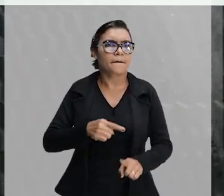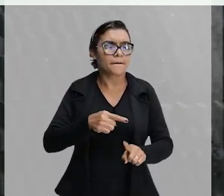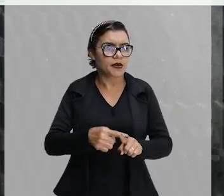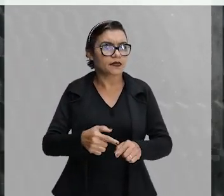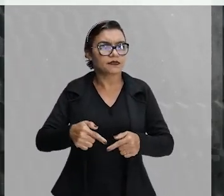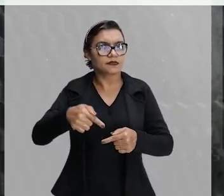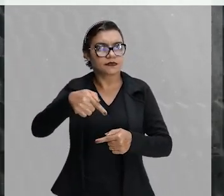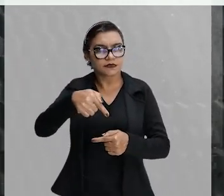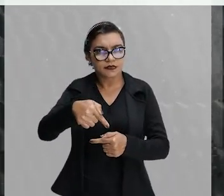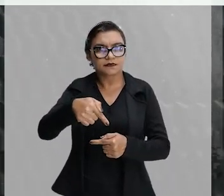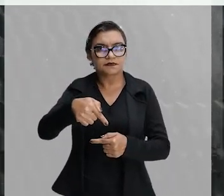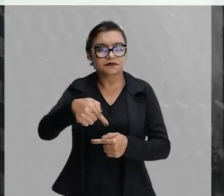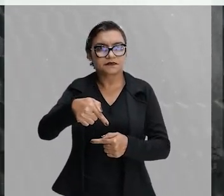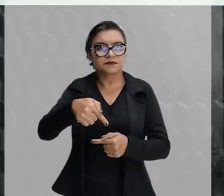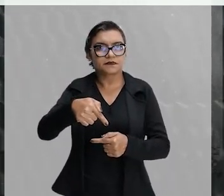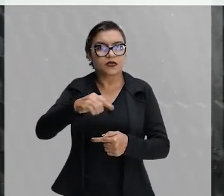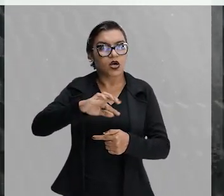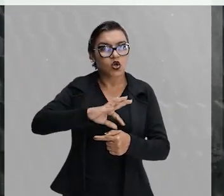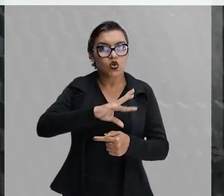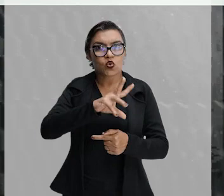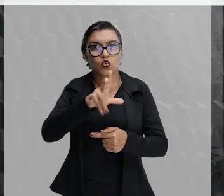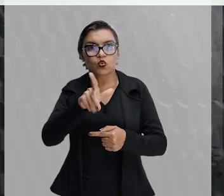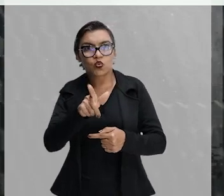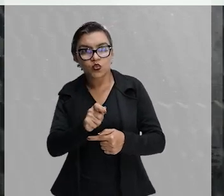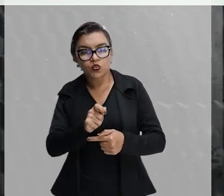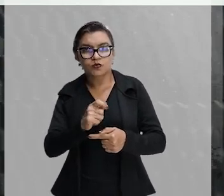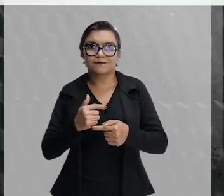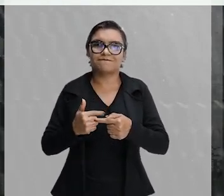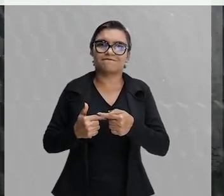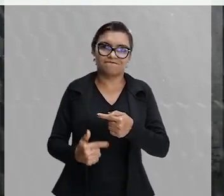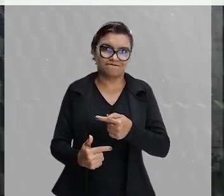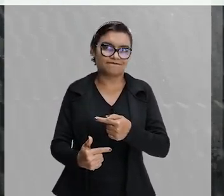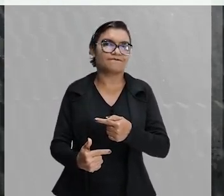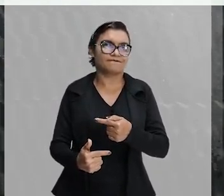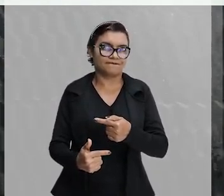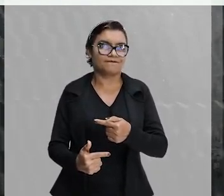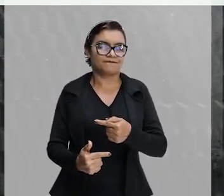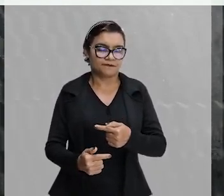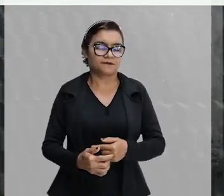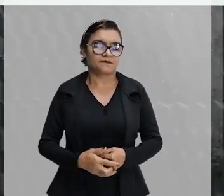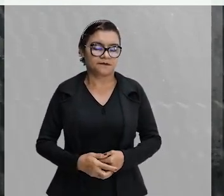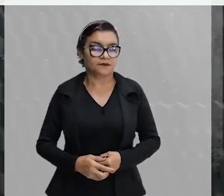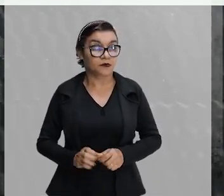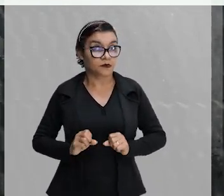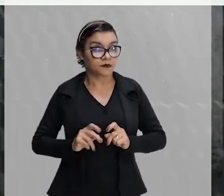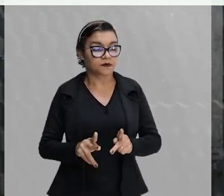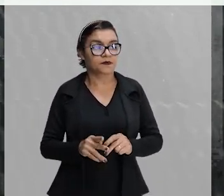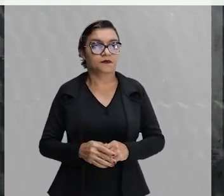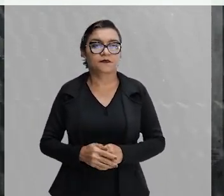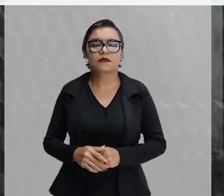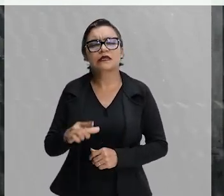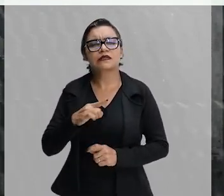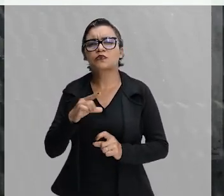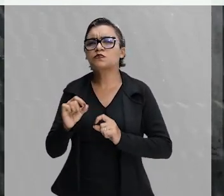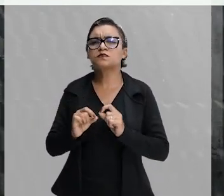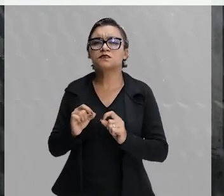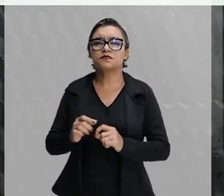Q. Então, isso tudo sobre 2. Tá, ok? Então, nós vamos